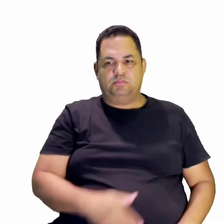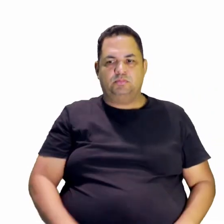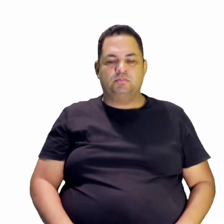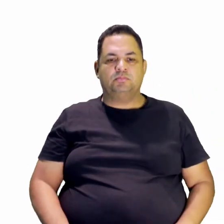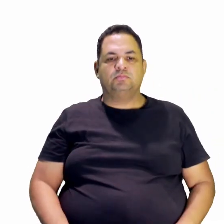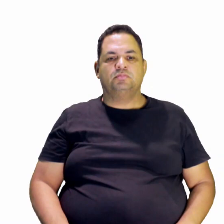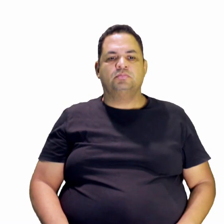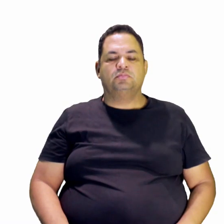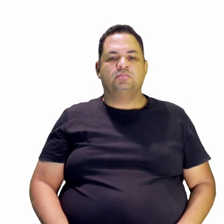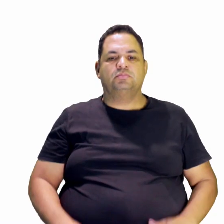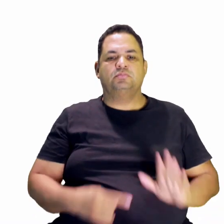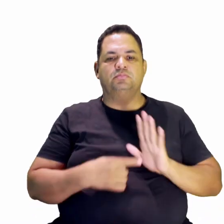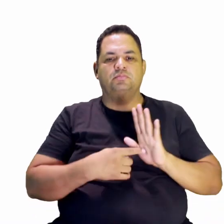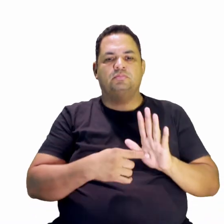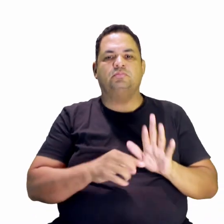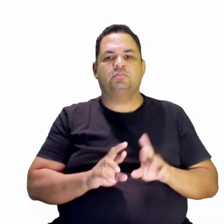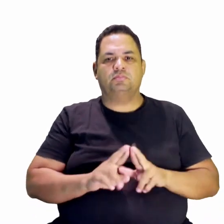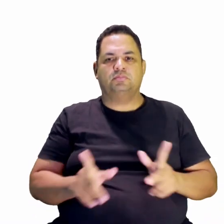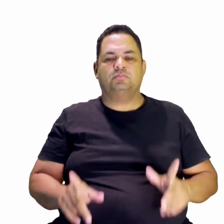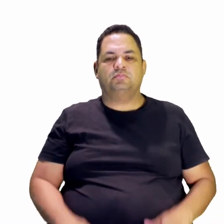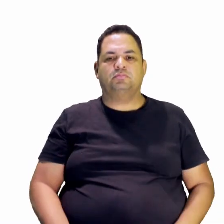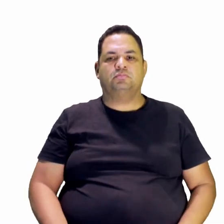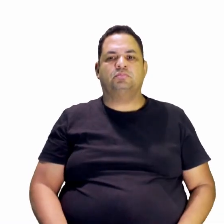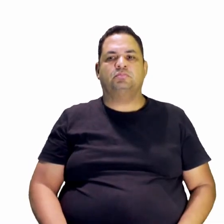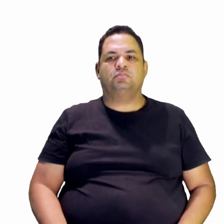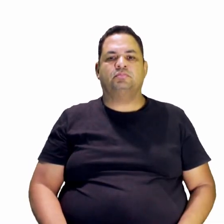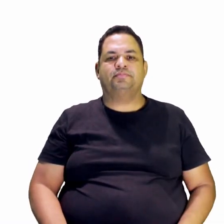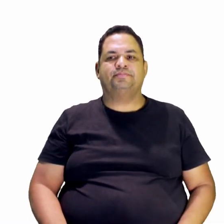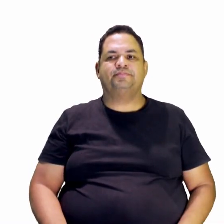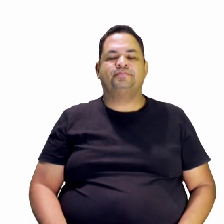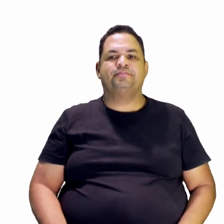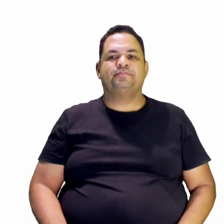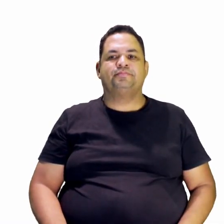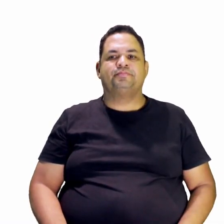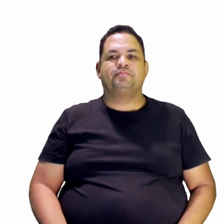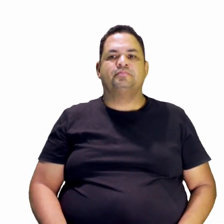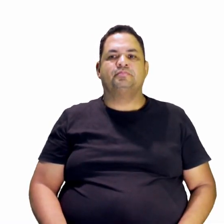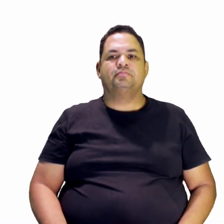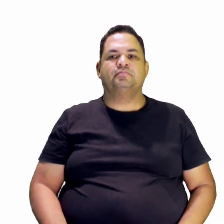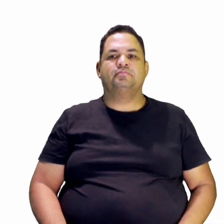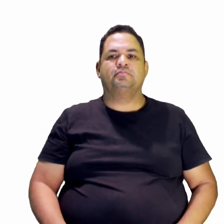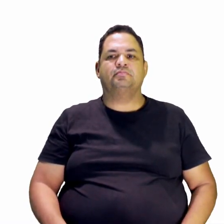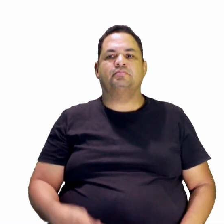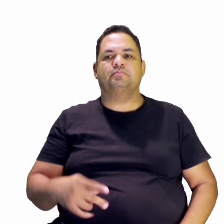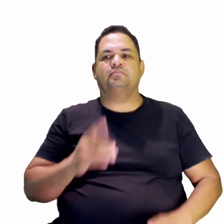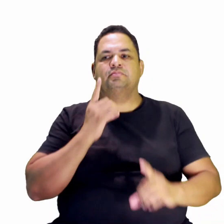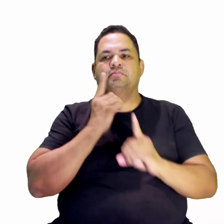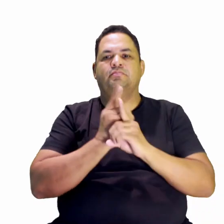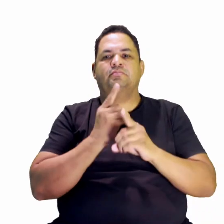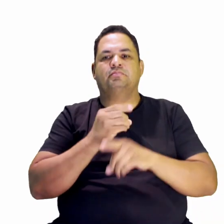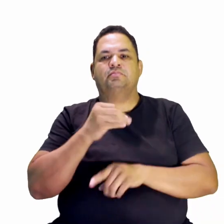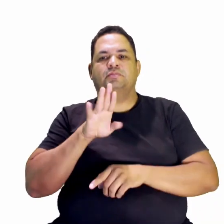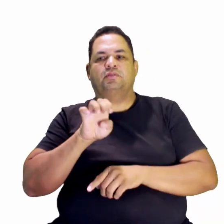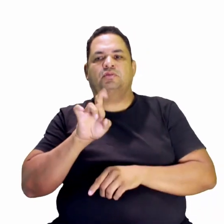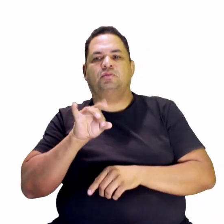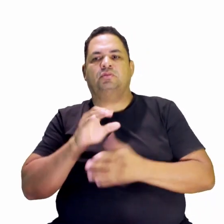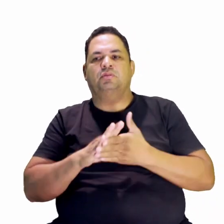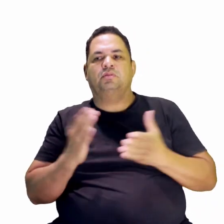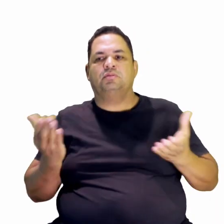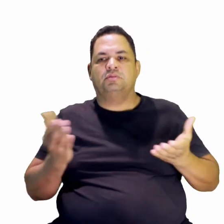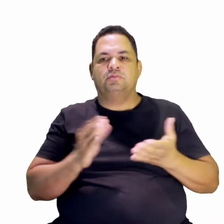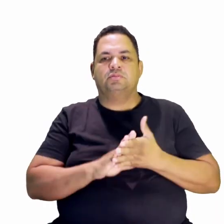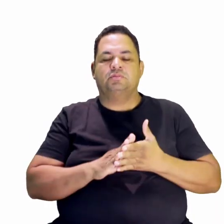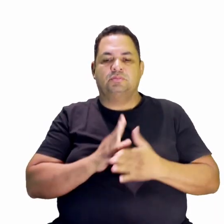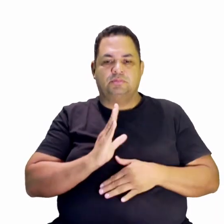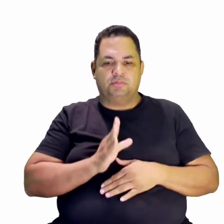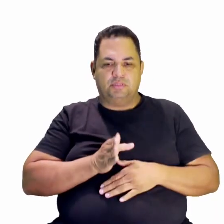ver, não. Mostrar que é diferente. Então, olha bem. Para encontrarmos o vetor resultante agora, a